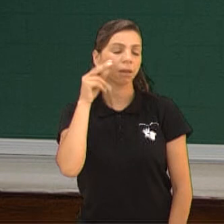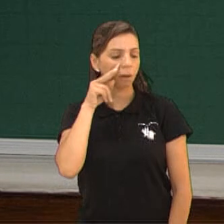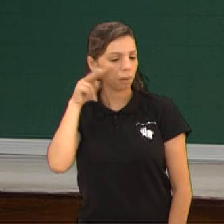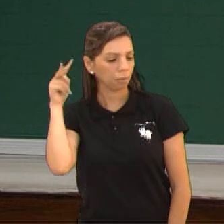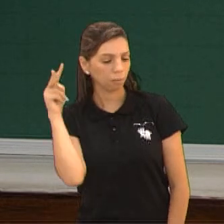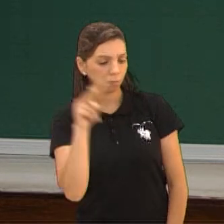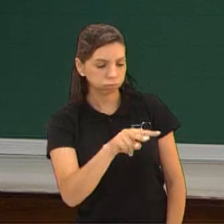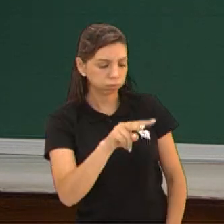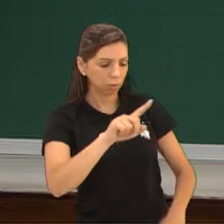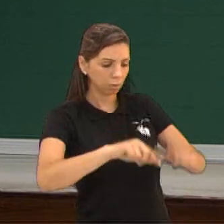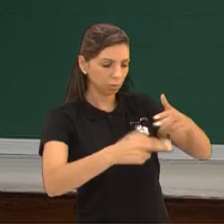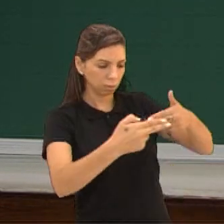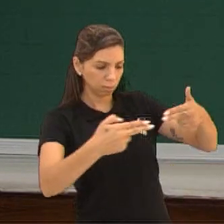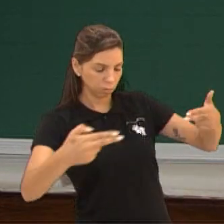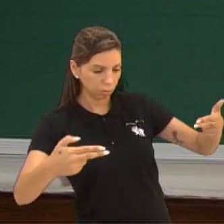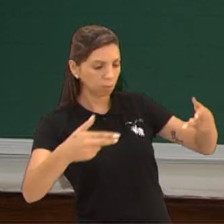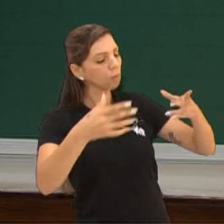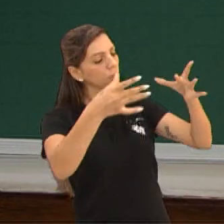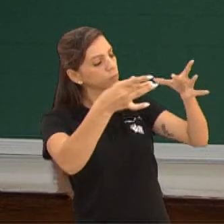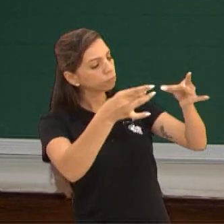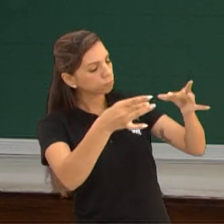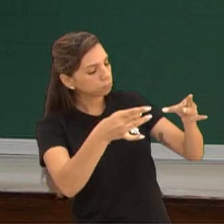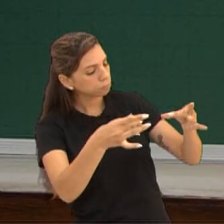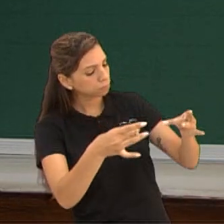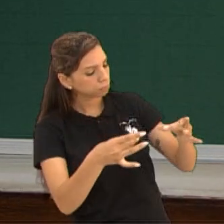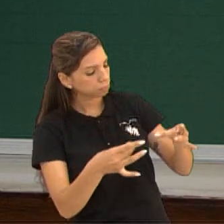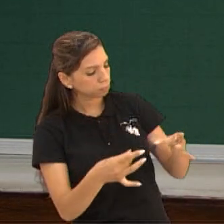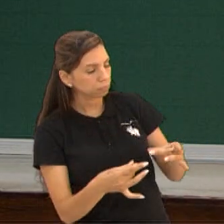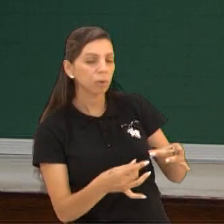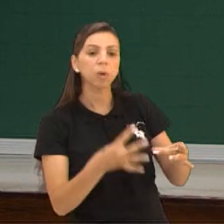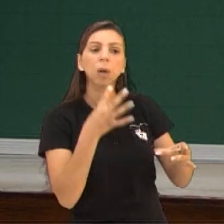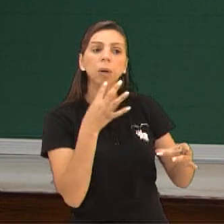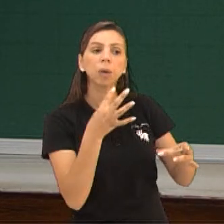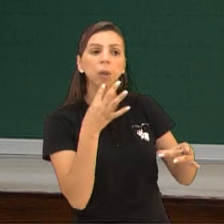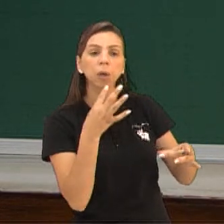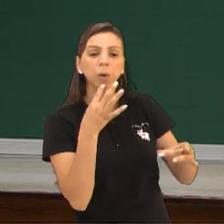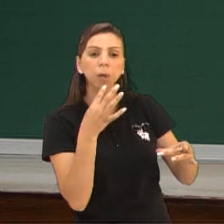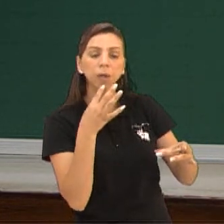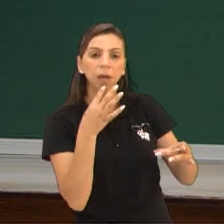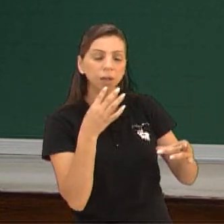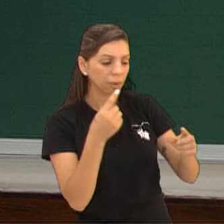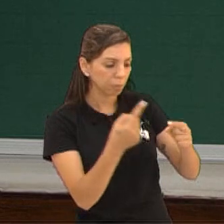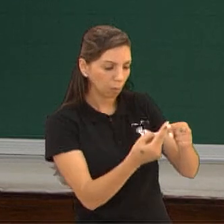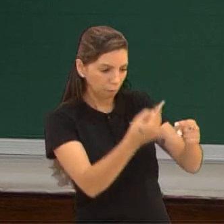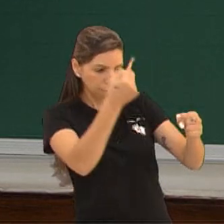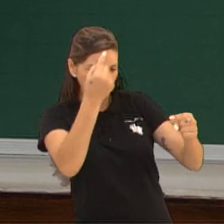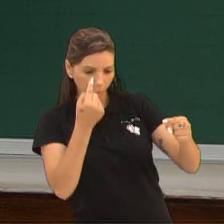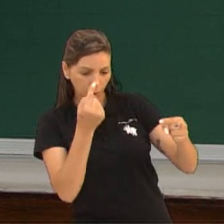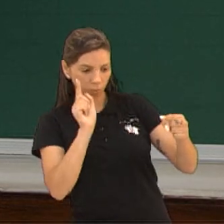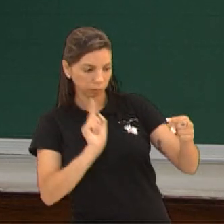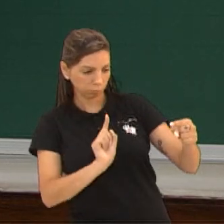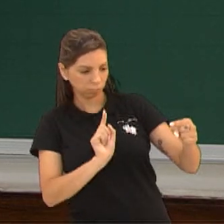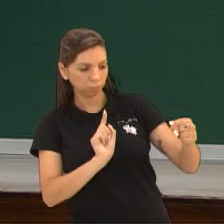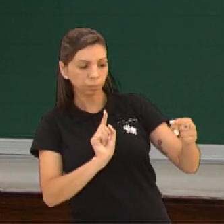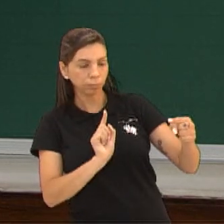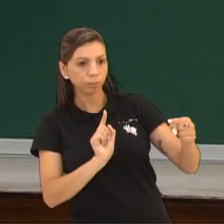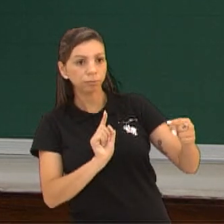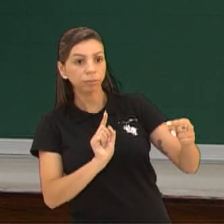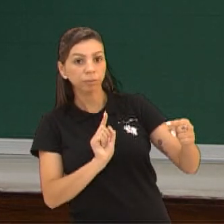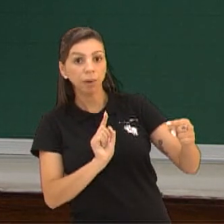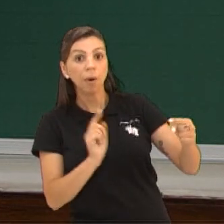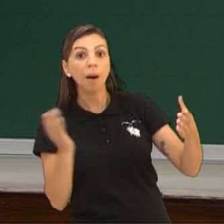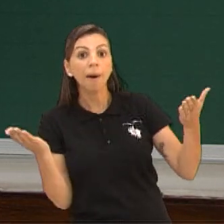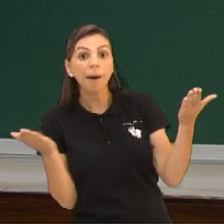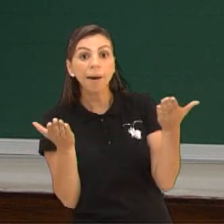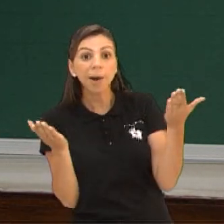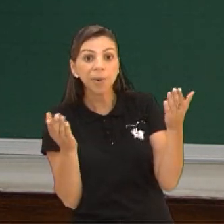do conhecimento e descrever como ele é. E o sujeito que conhece estava aqui fora. O que ele faz? Ele coloca o